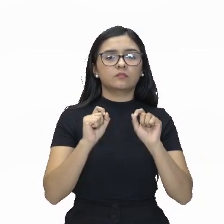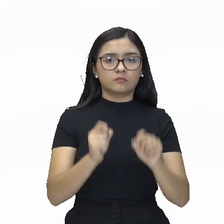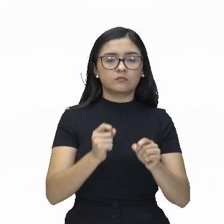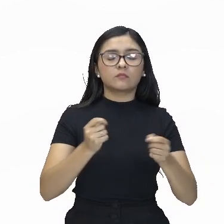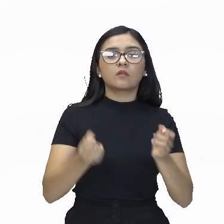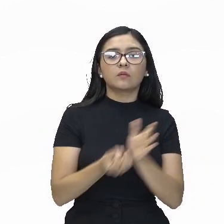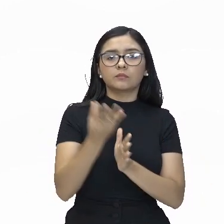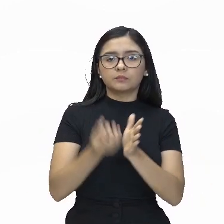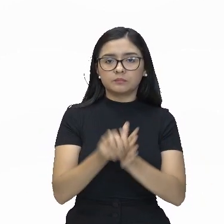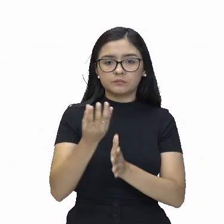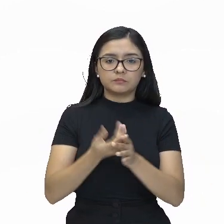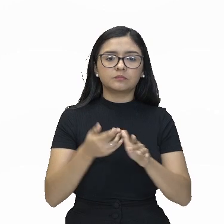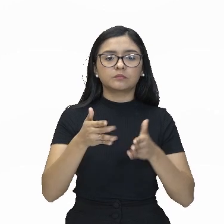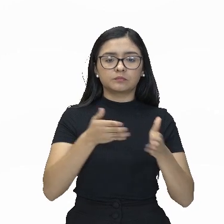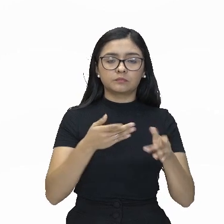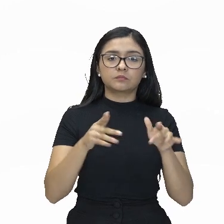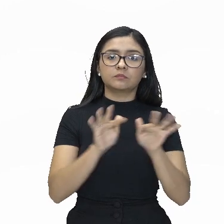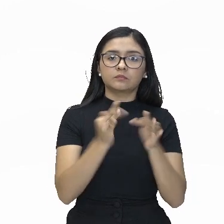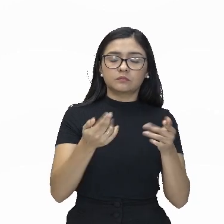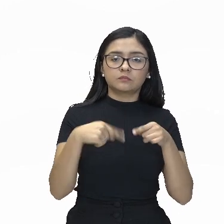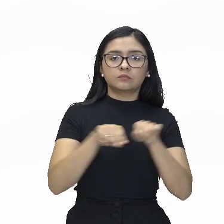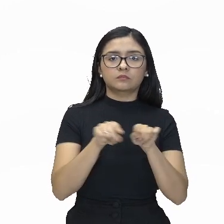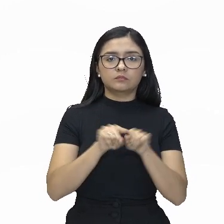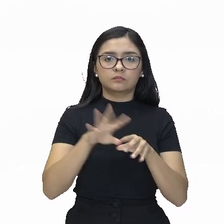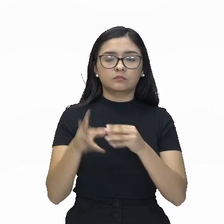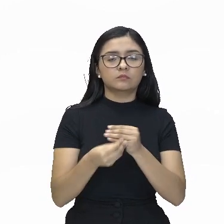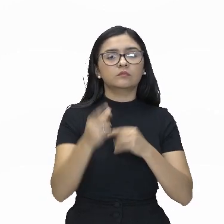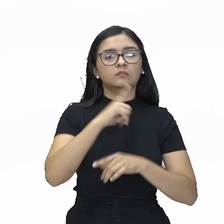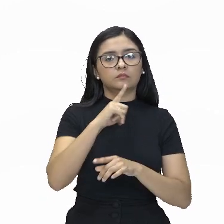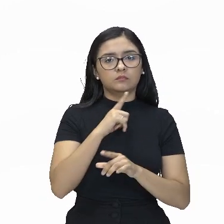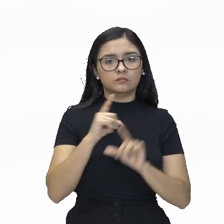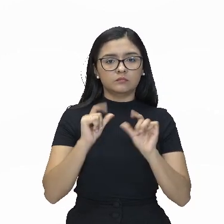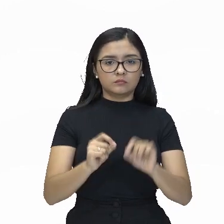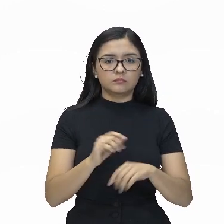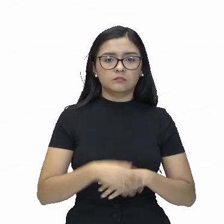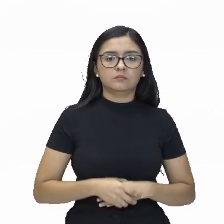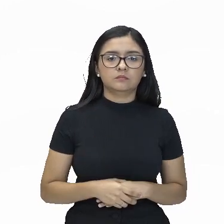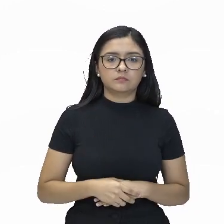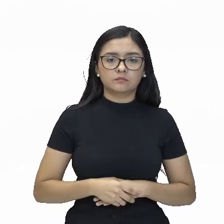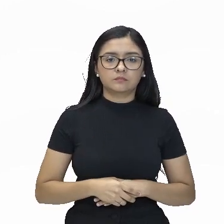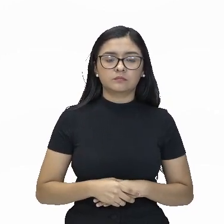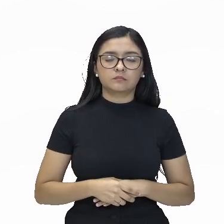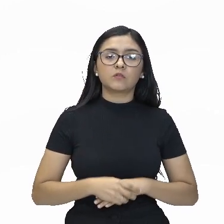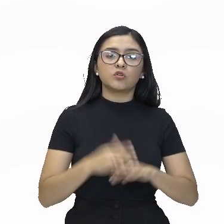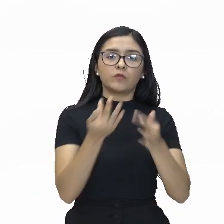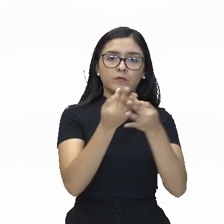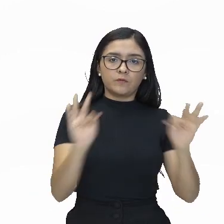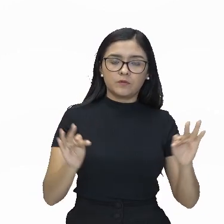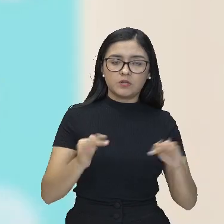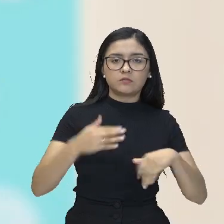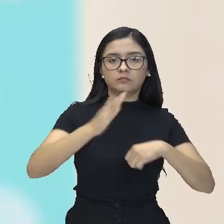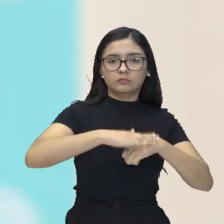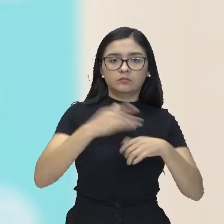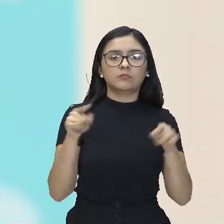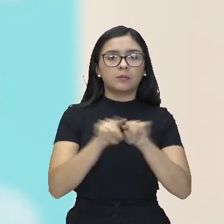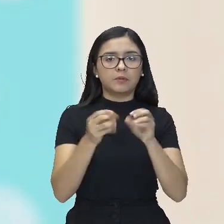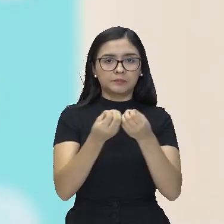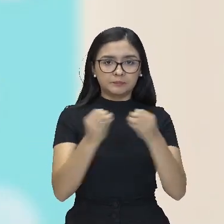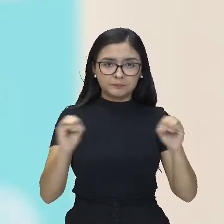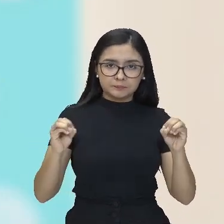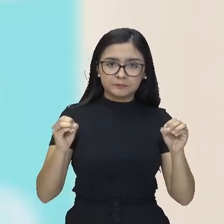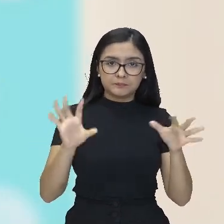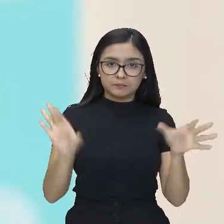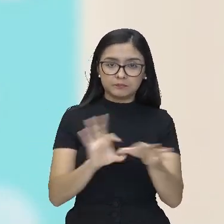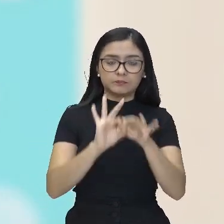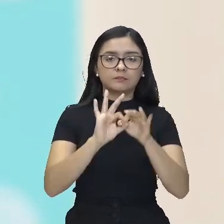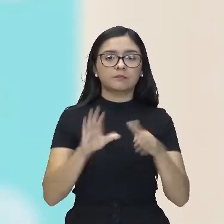construção dos períodos simples e compostos por coordenação e subordinação. Então